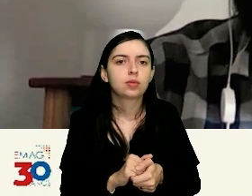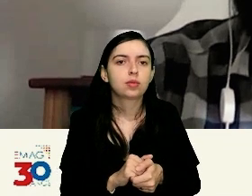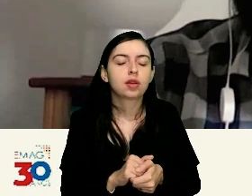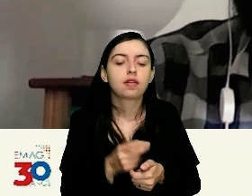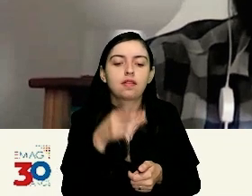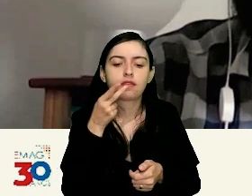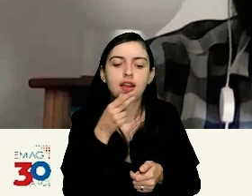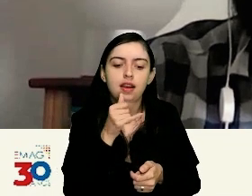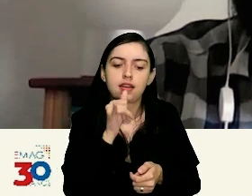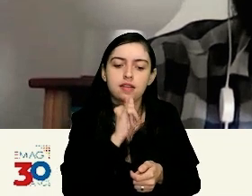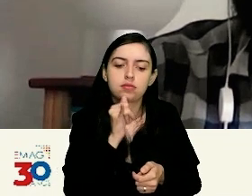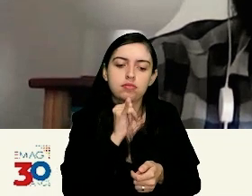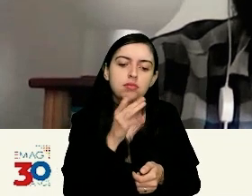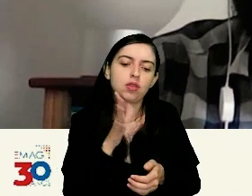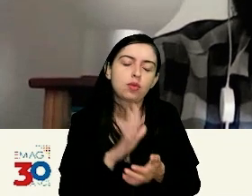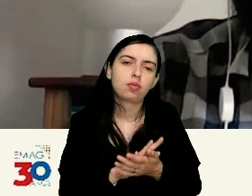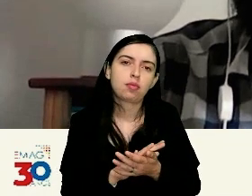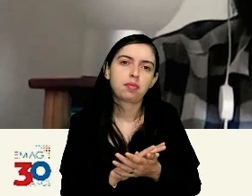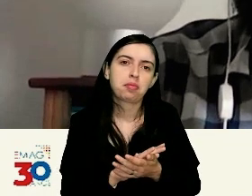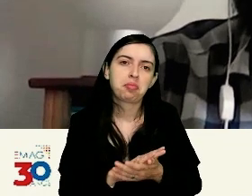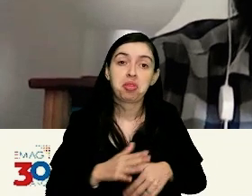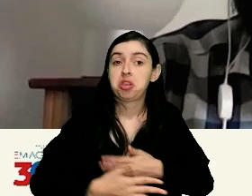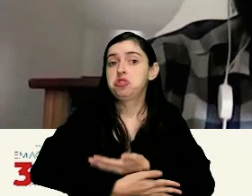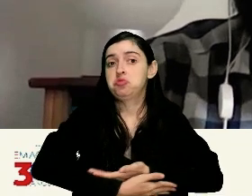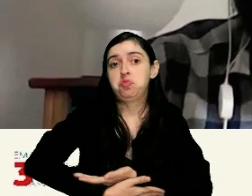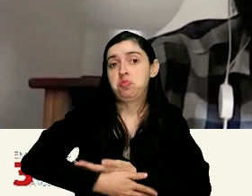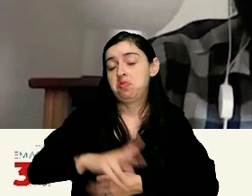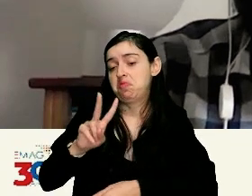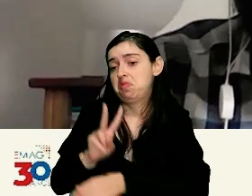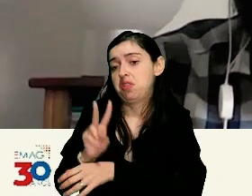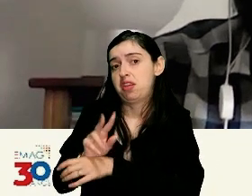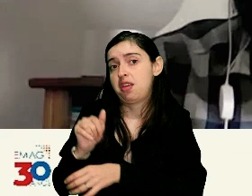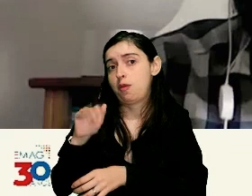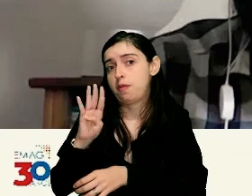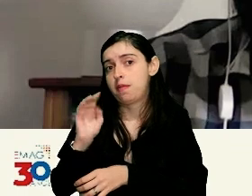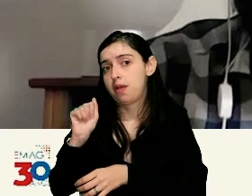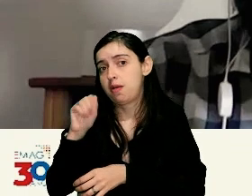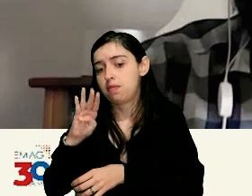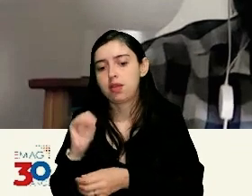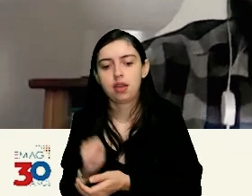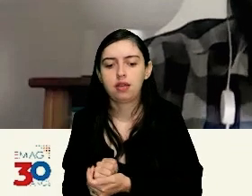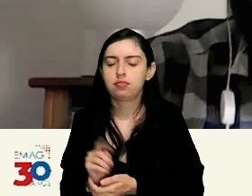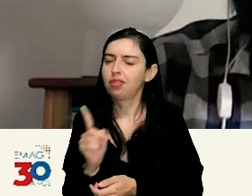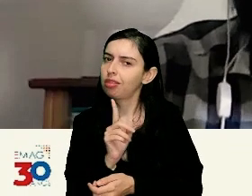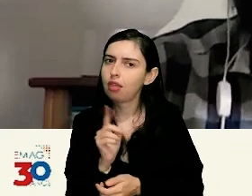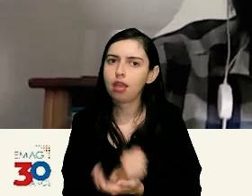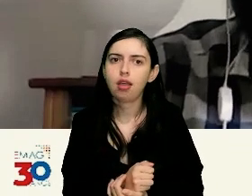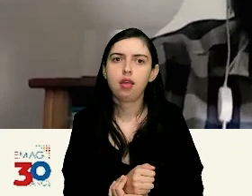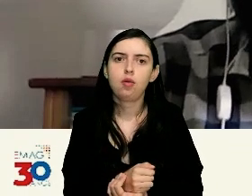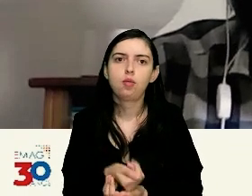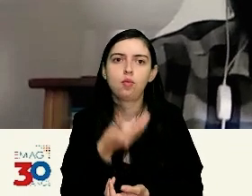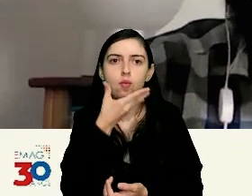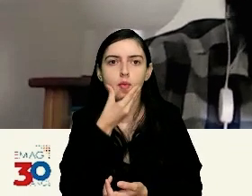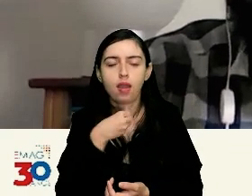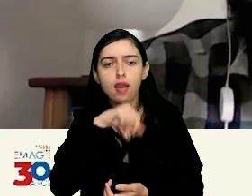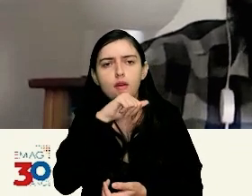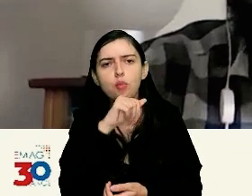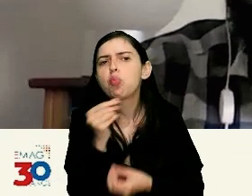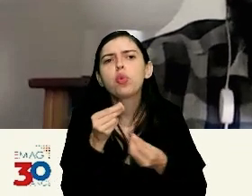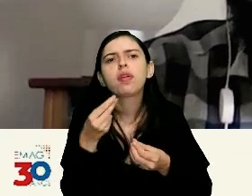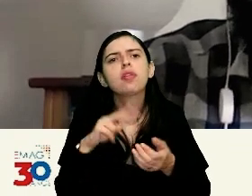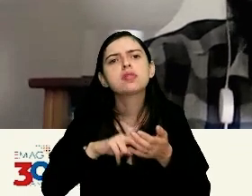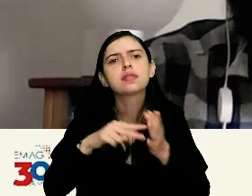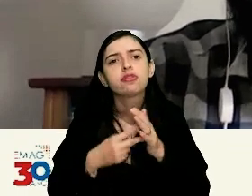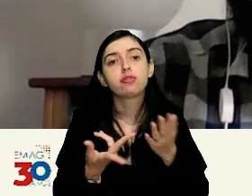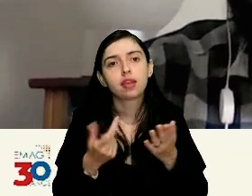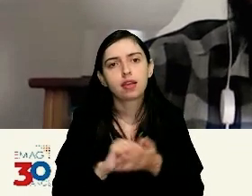hoje você está de babá dos seus filhos? Eu falo, nossa, não, eu estou de pai. Por que babá? O que você quer dizer com isso?